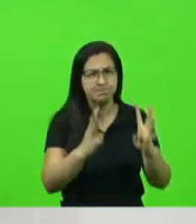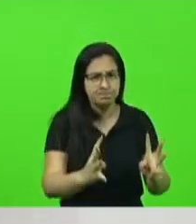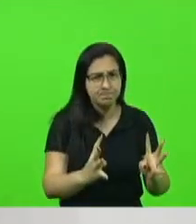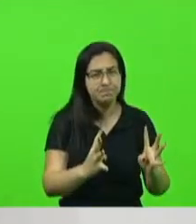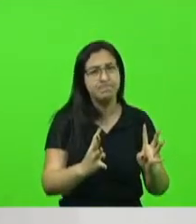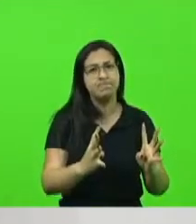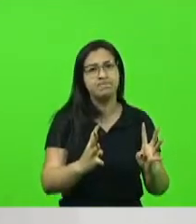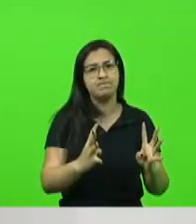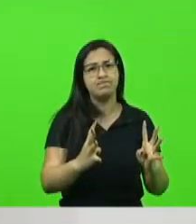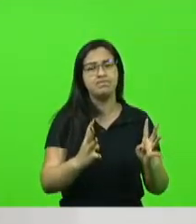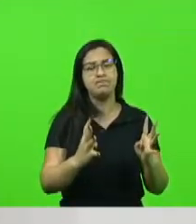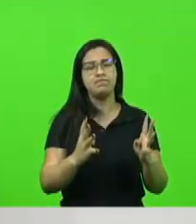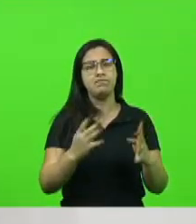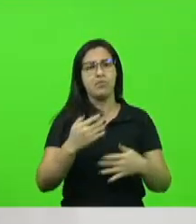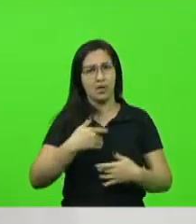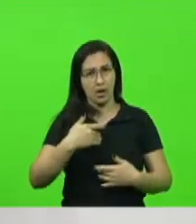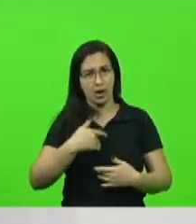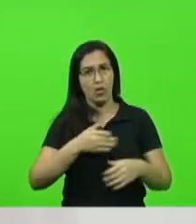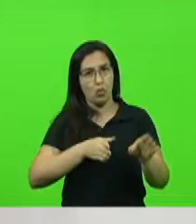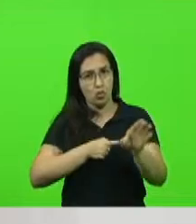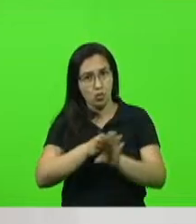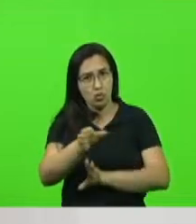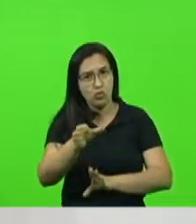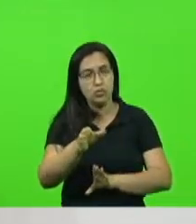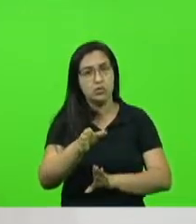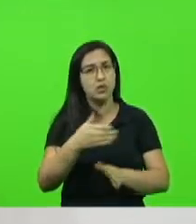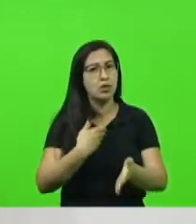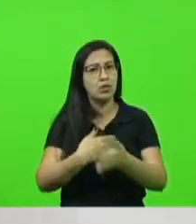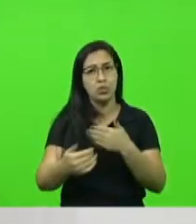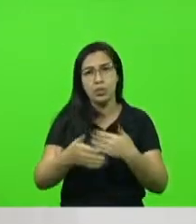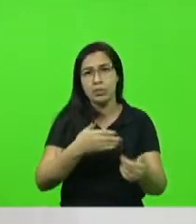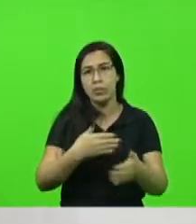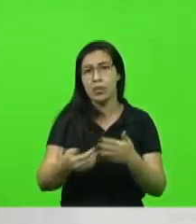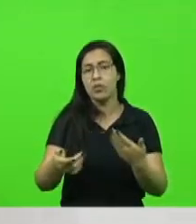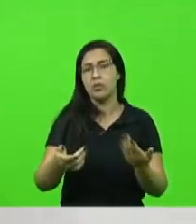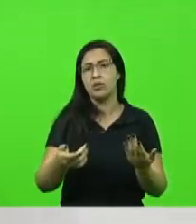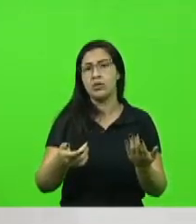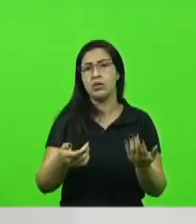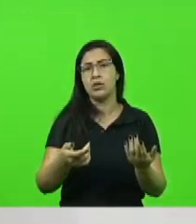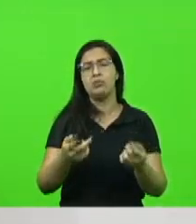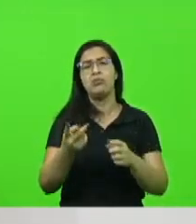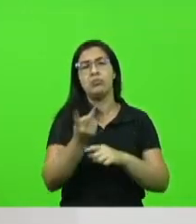essas palavras, qualquer horário que acompanhar, vai lá,